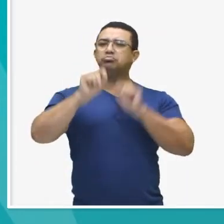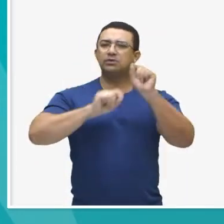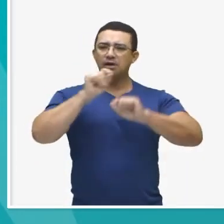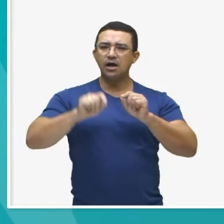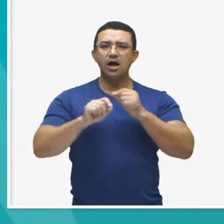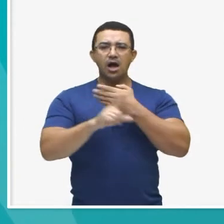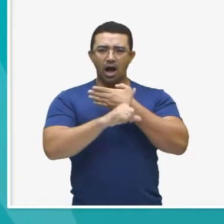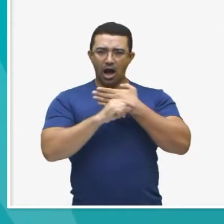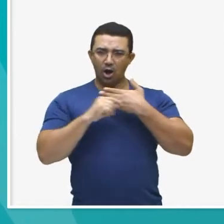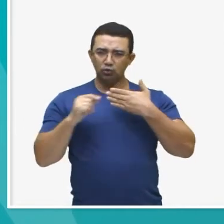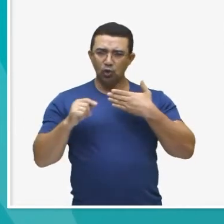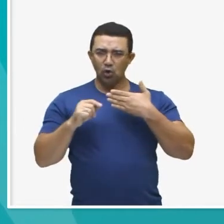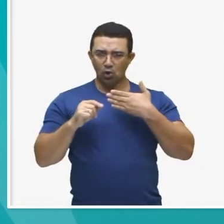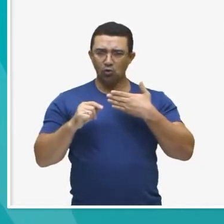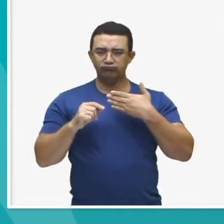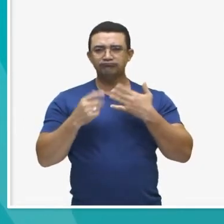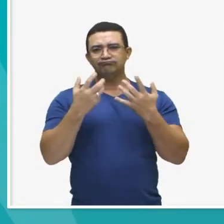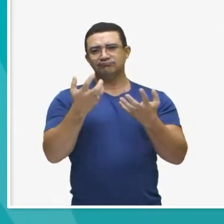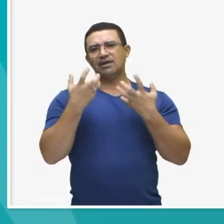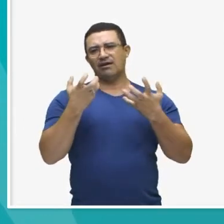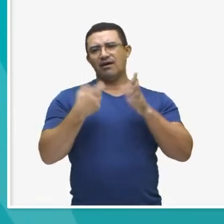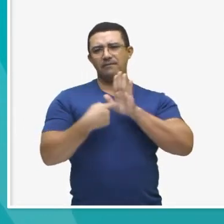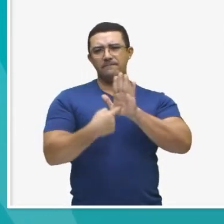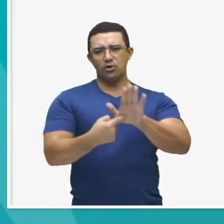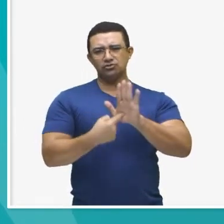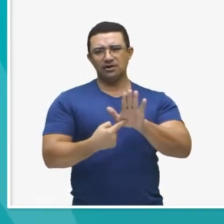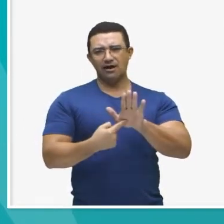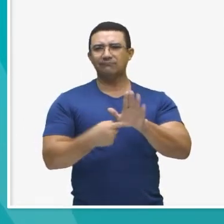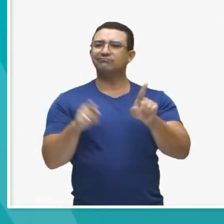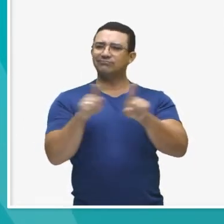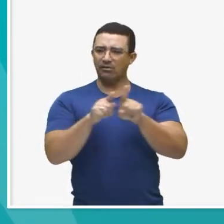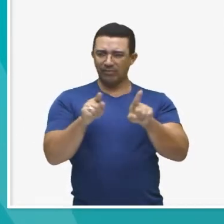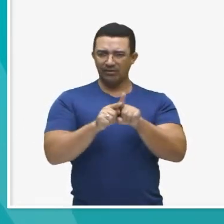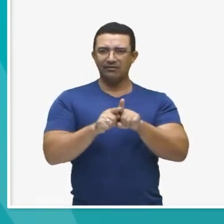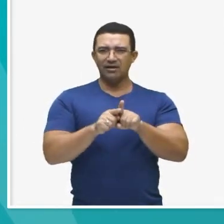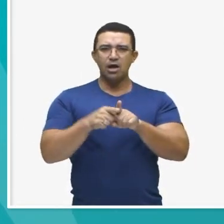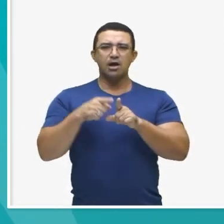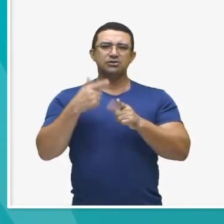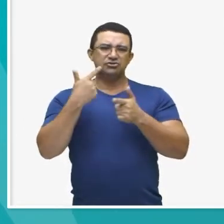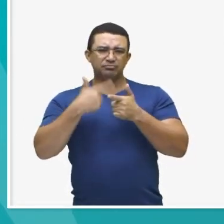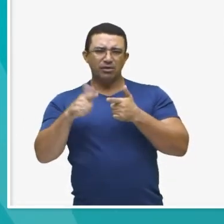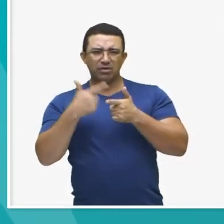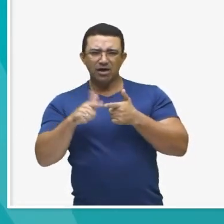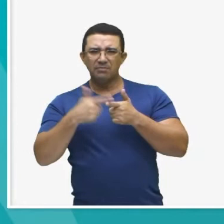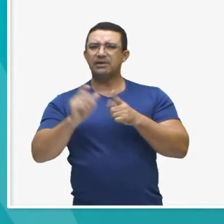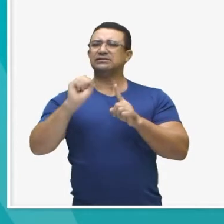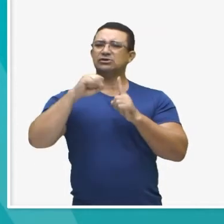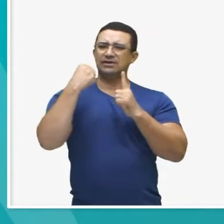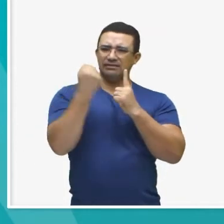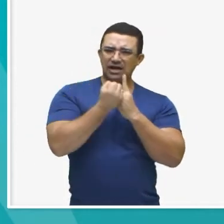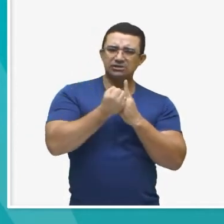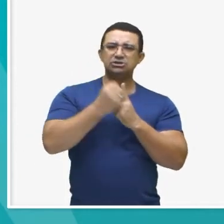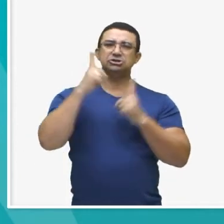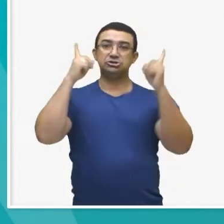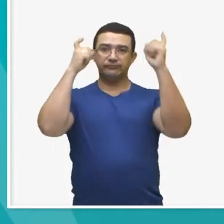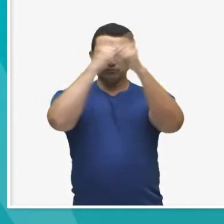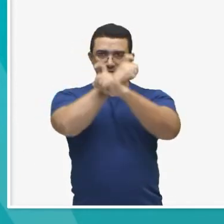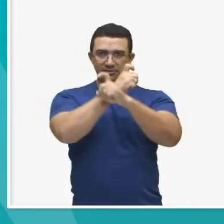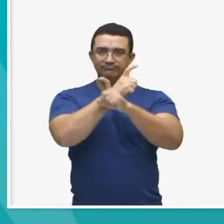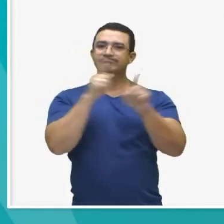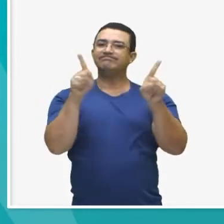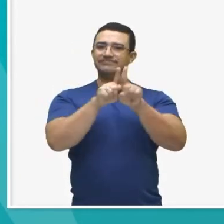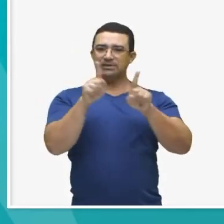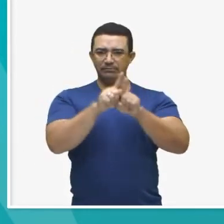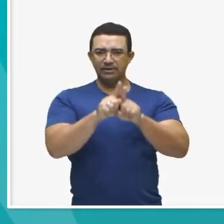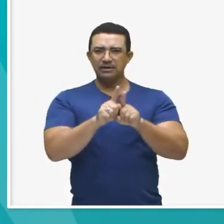quis ressaltar a presença da morte, que vai ser uma constante durante todo o caminho do Severino